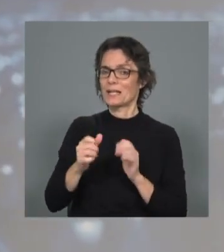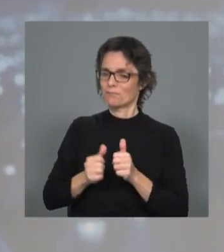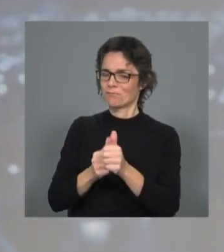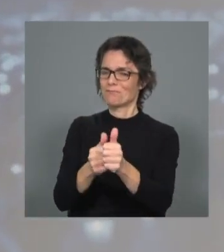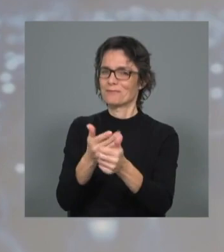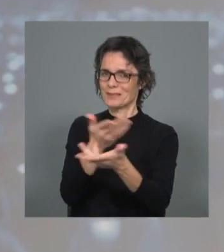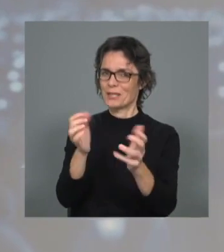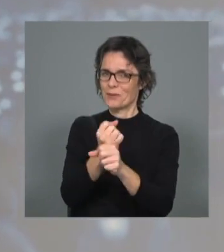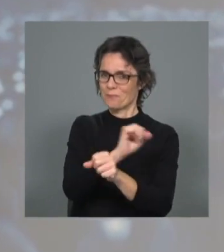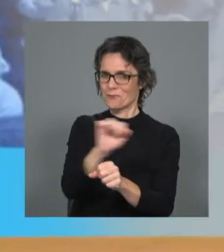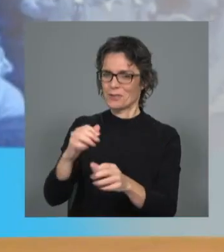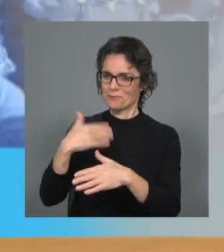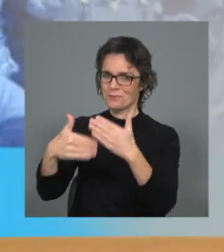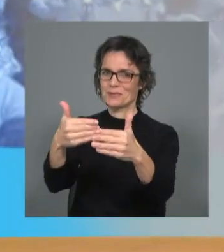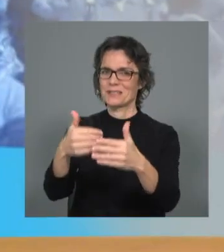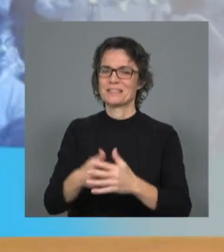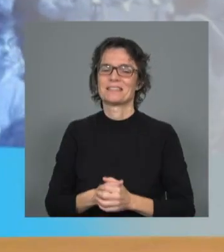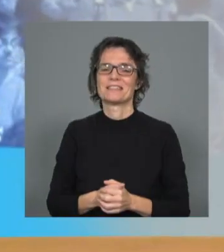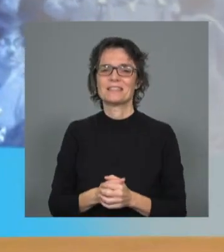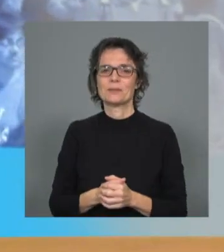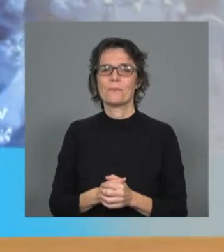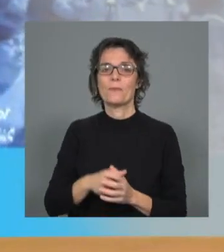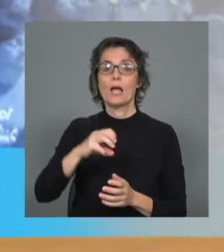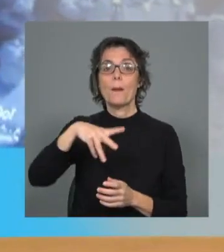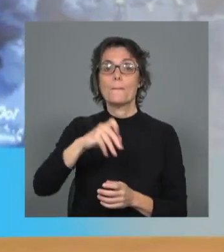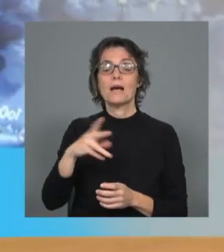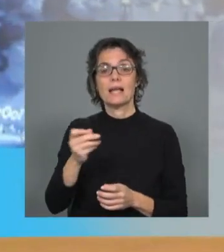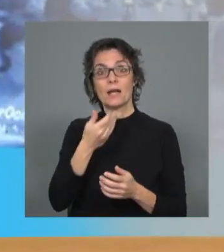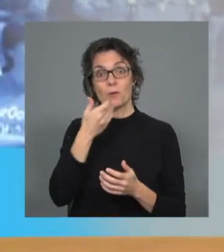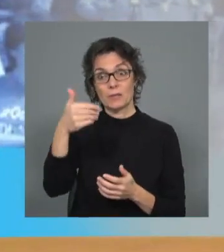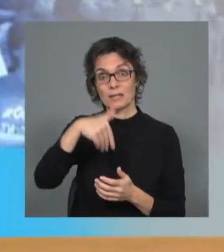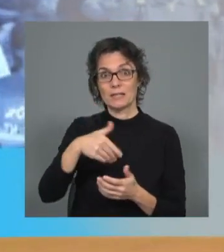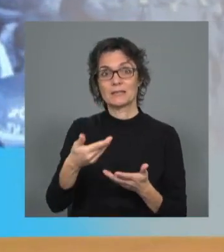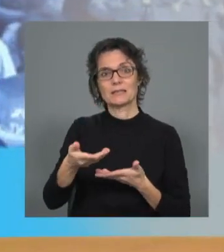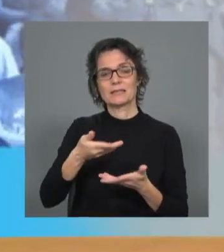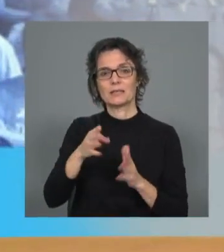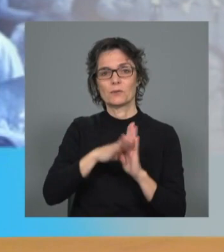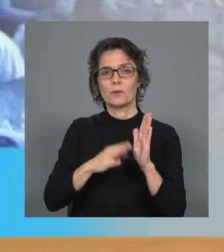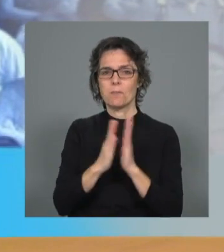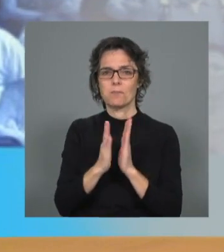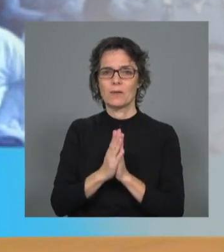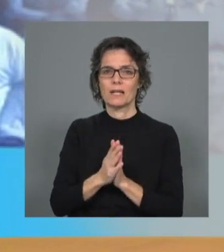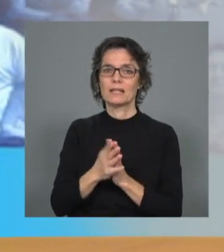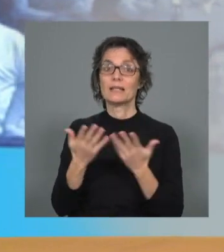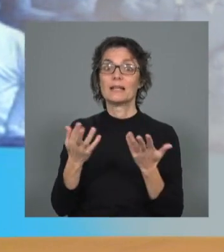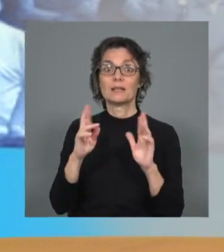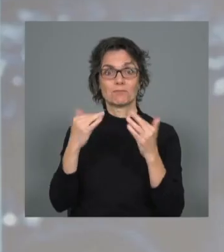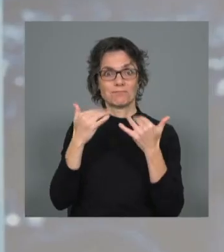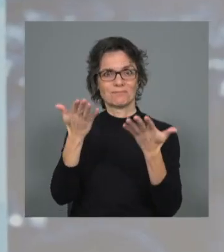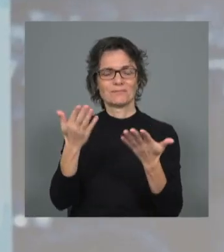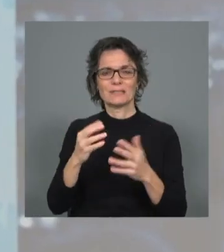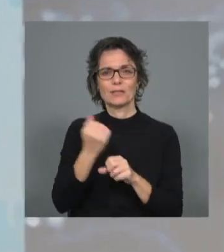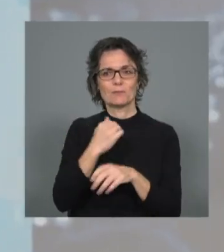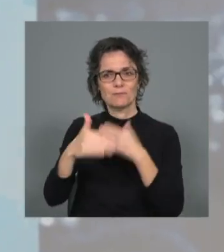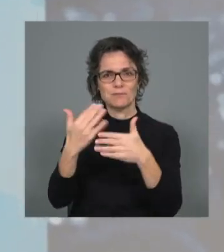desenvolvendo junto da população migrante. Mariana Hancock, muito obrigado por ter estado aqui no programa Eclésia. Felicidades para esse trabalho